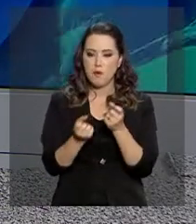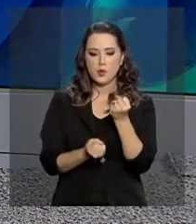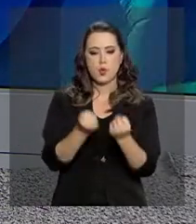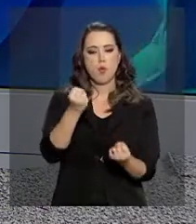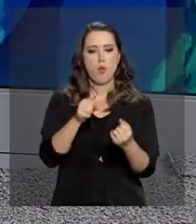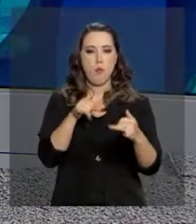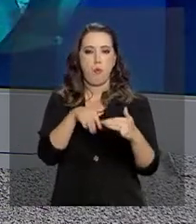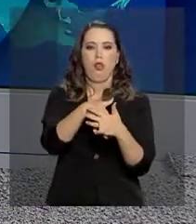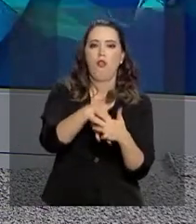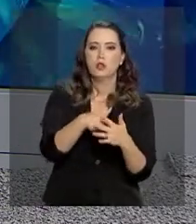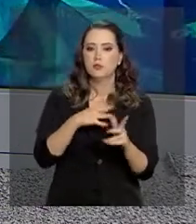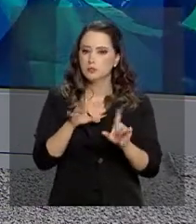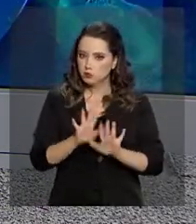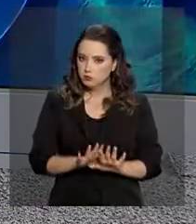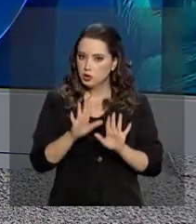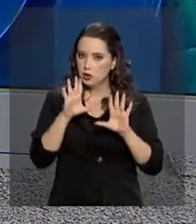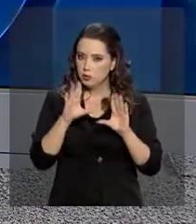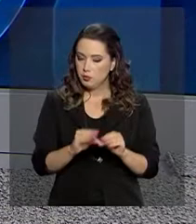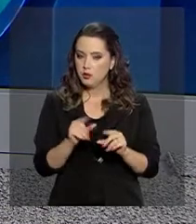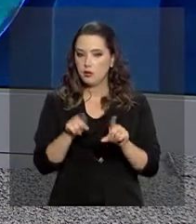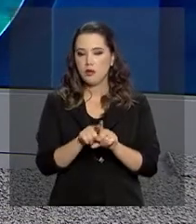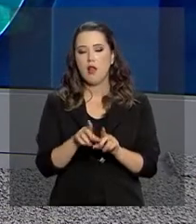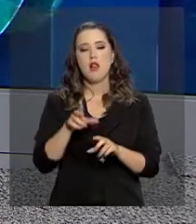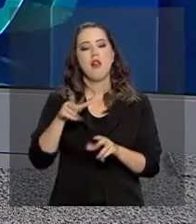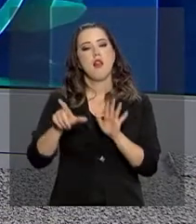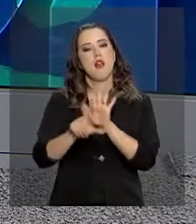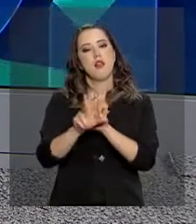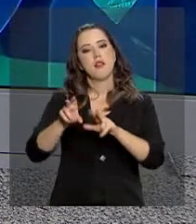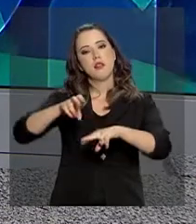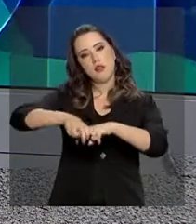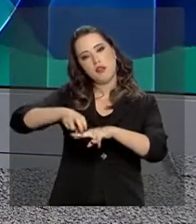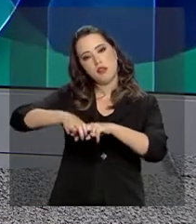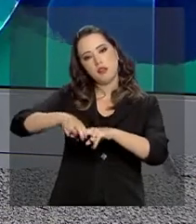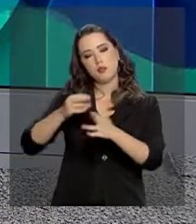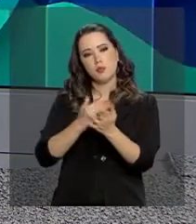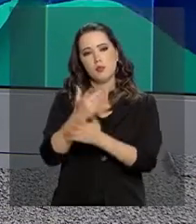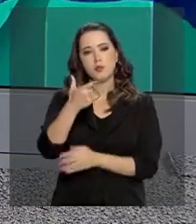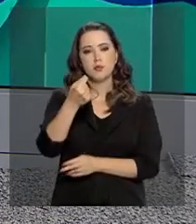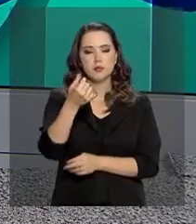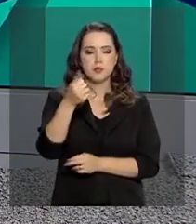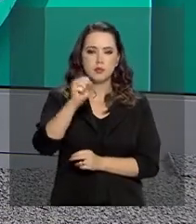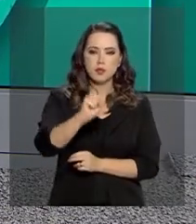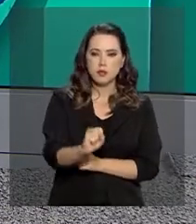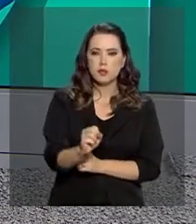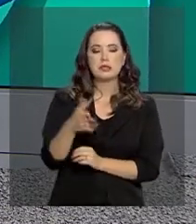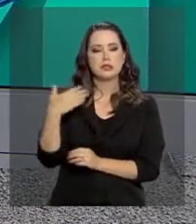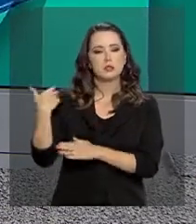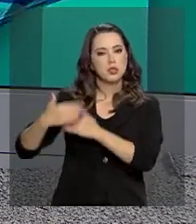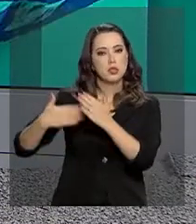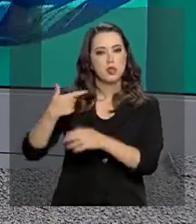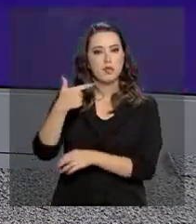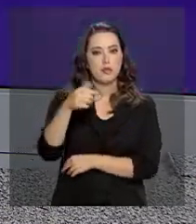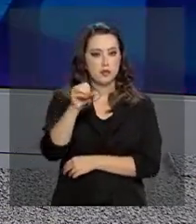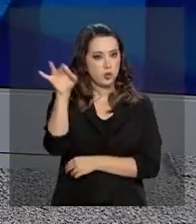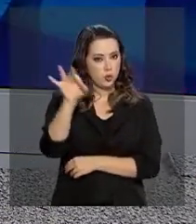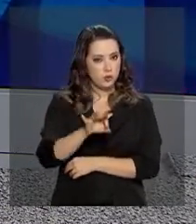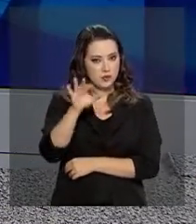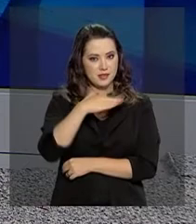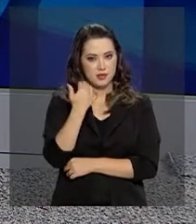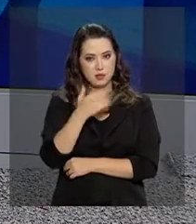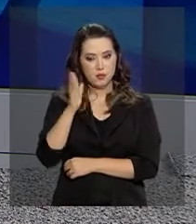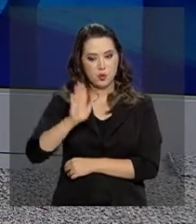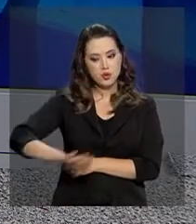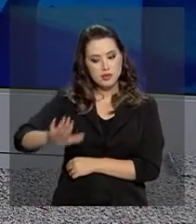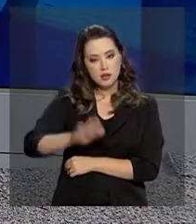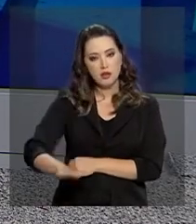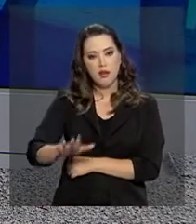entrou em vigor em 2008 e de lá pra cá a polícia rodoviária federal contabilizou uma queda de 28 por cento nas mortes de